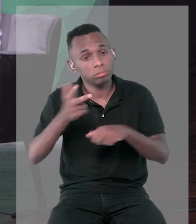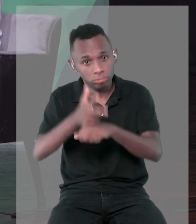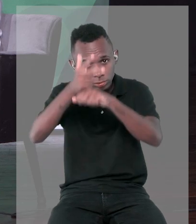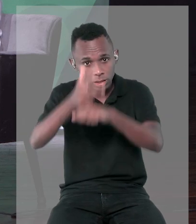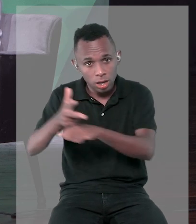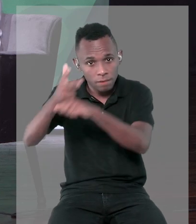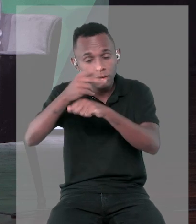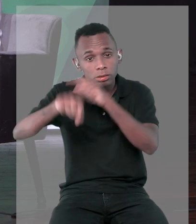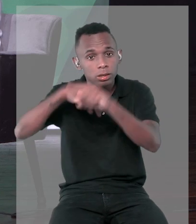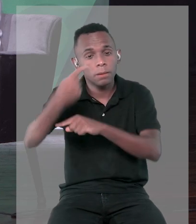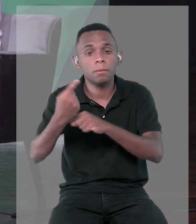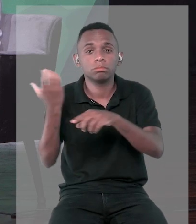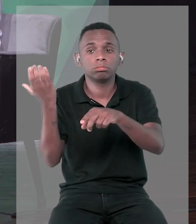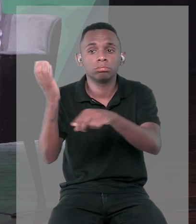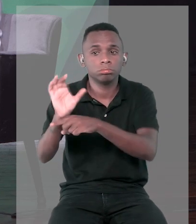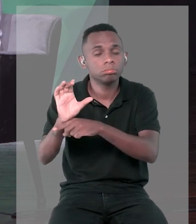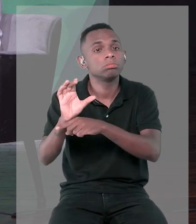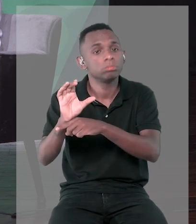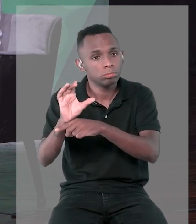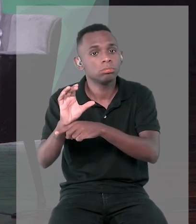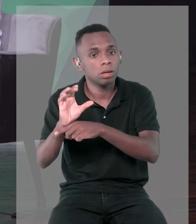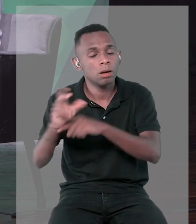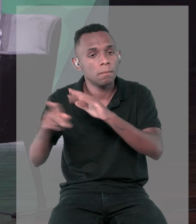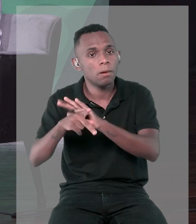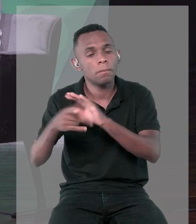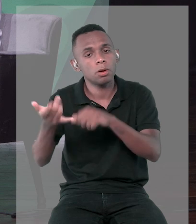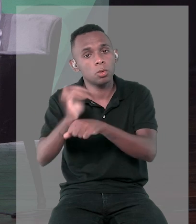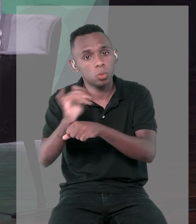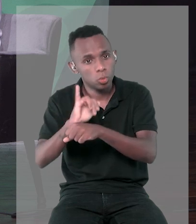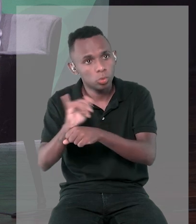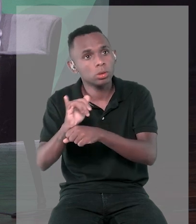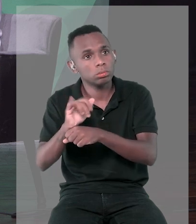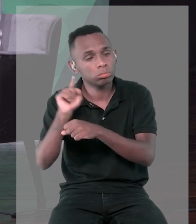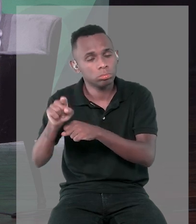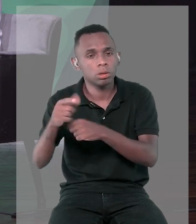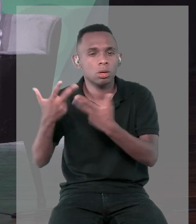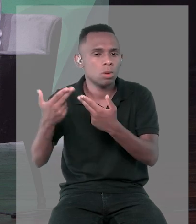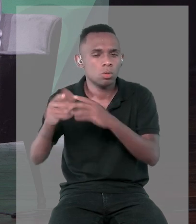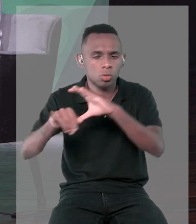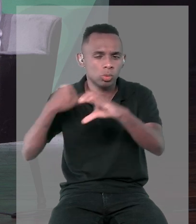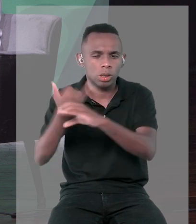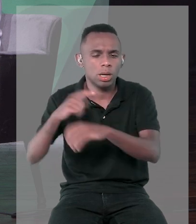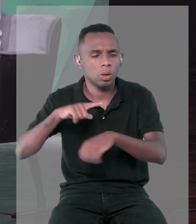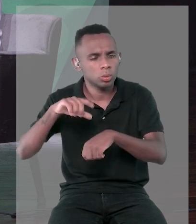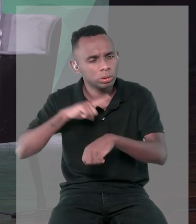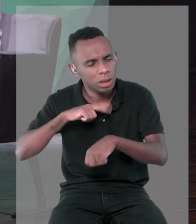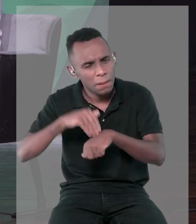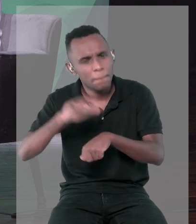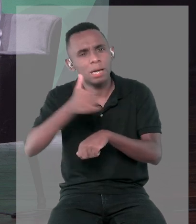está sendo gravado. Logo depois a gente vai depositar esse vídeo no YouTube. Como lá no nosso YouTube tem mais